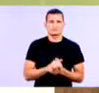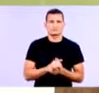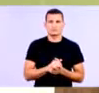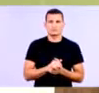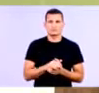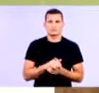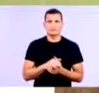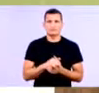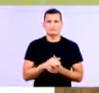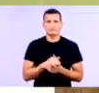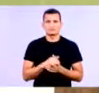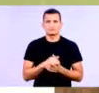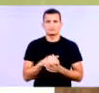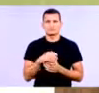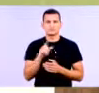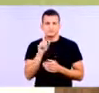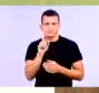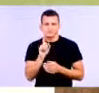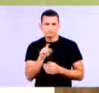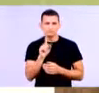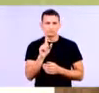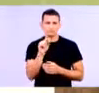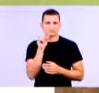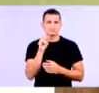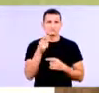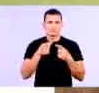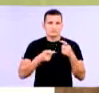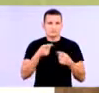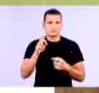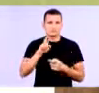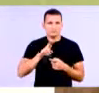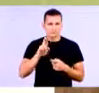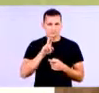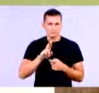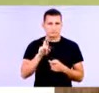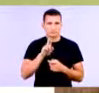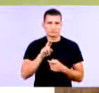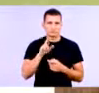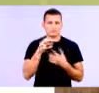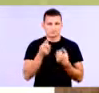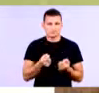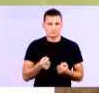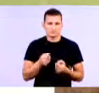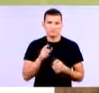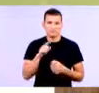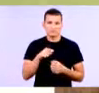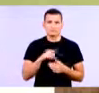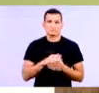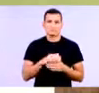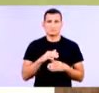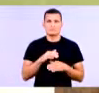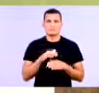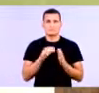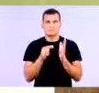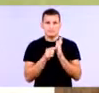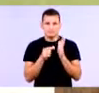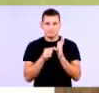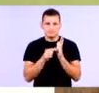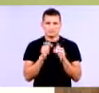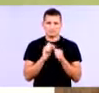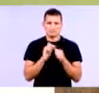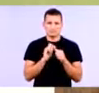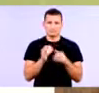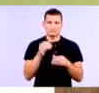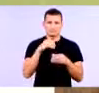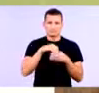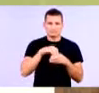gente não declara que tomou conhecimento da política de uso, dos termos de uso. Isso daí é mais uma ferramenta que faz